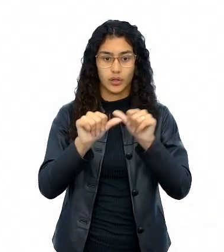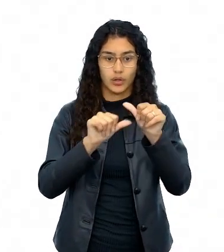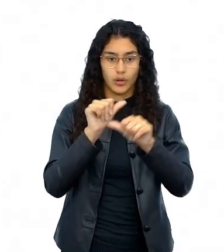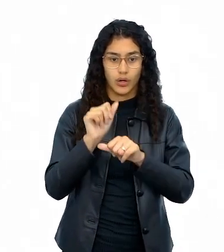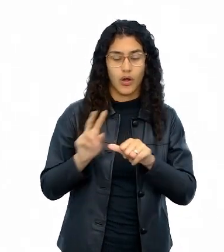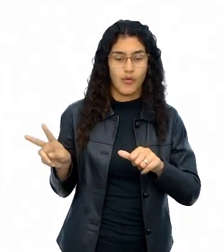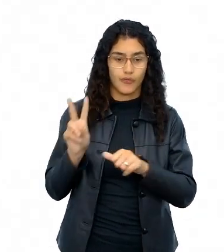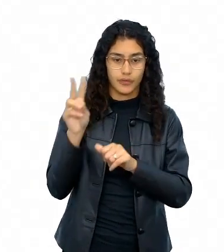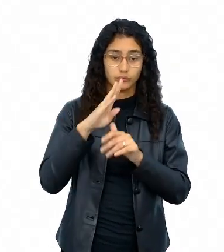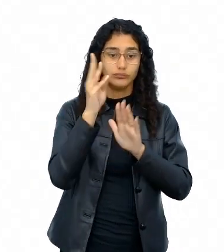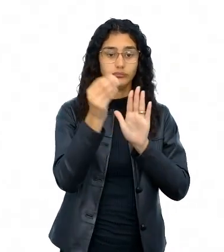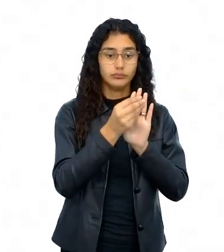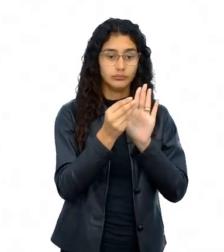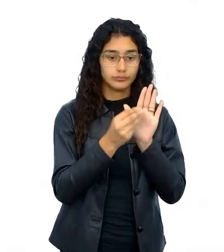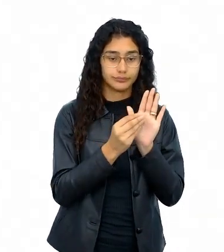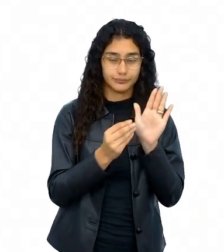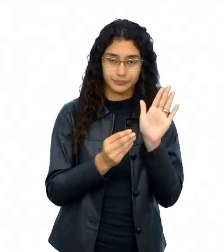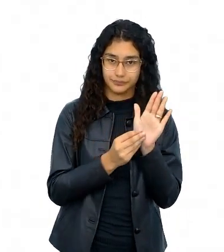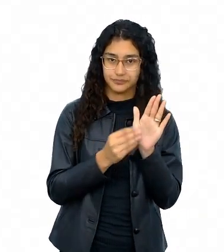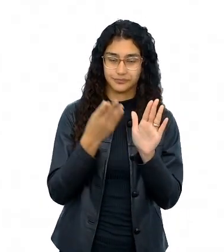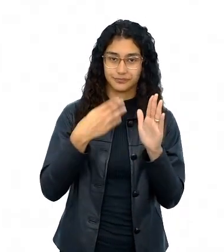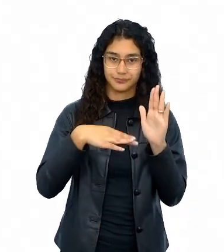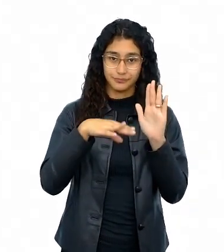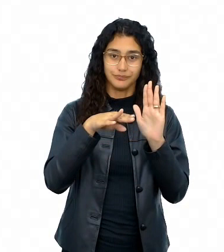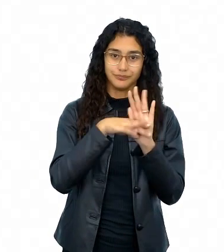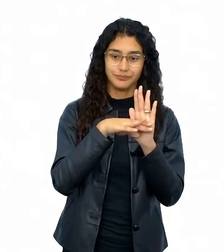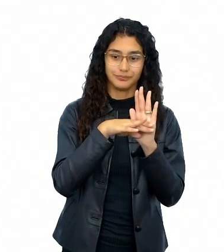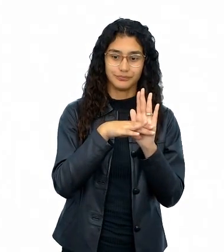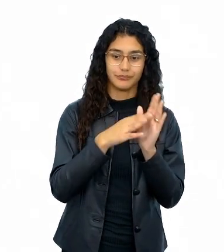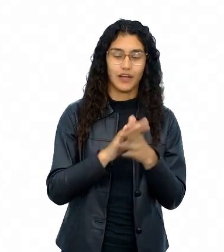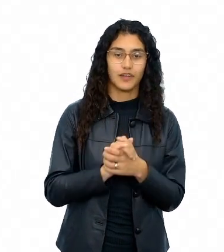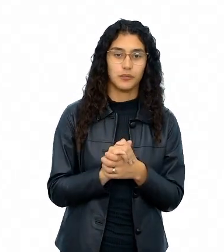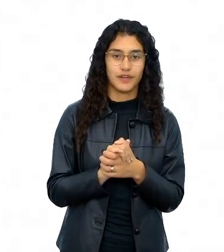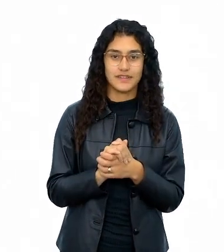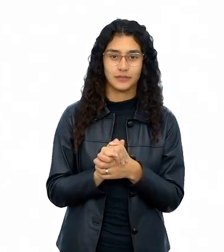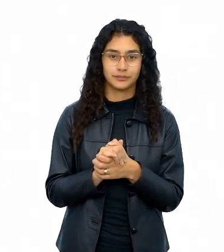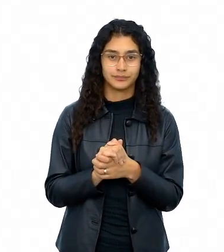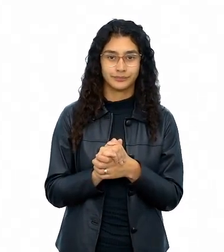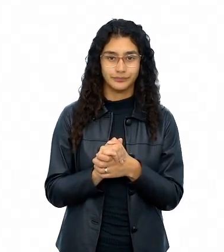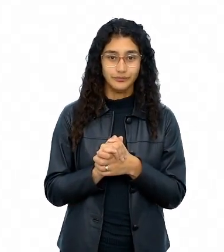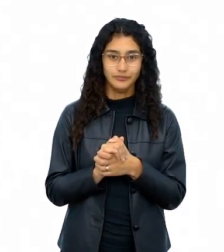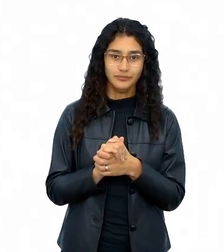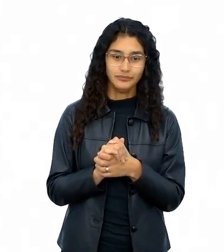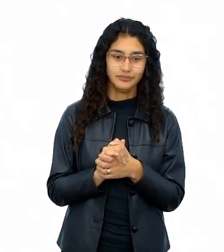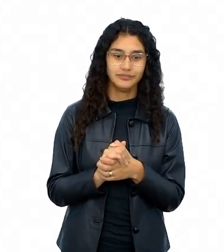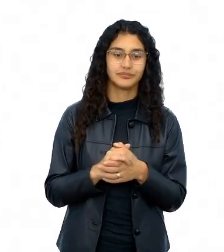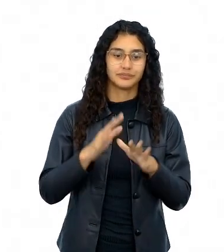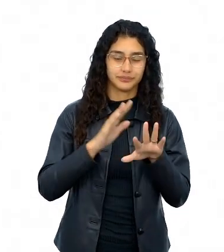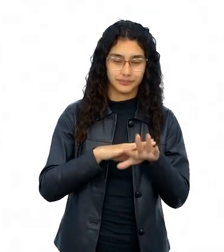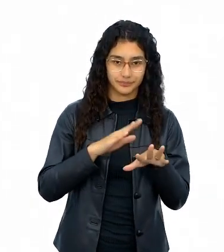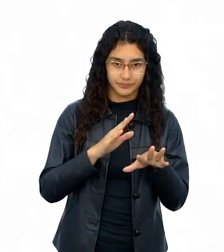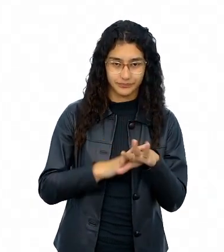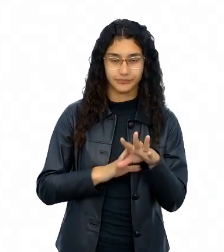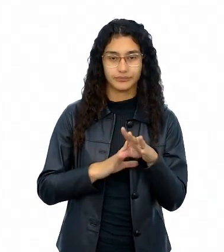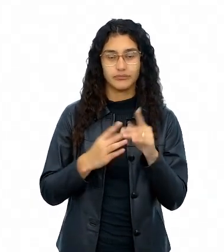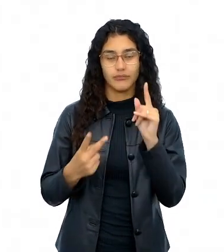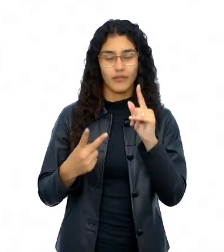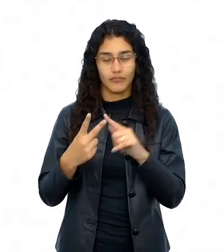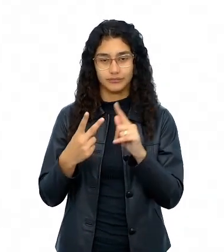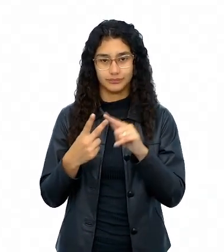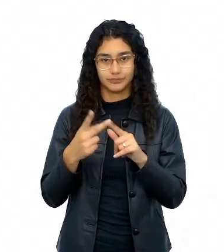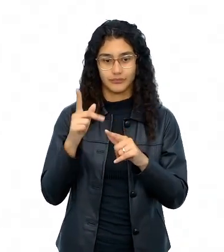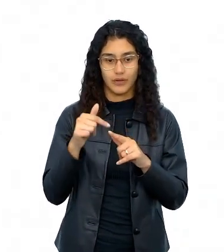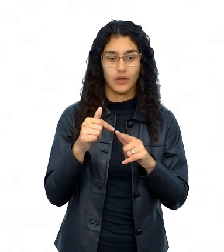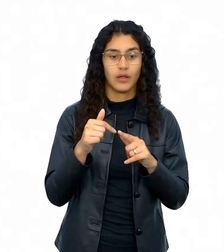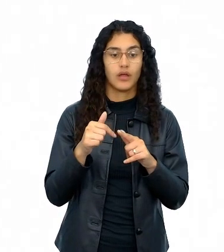valores que foram dados. E ele chega à função do segundo grau, que é menos